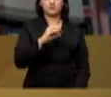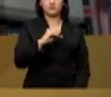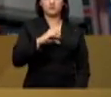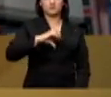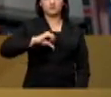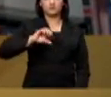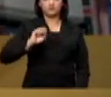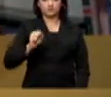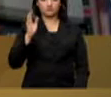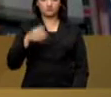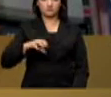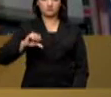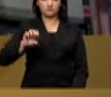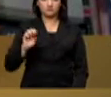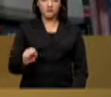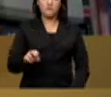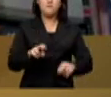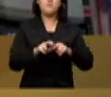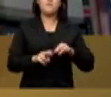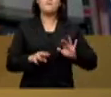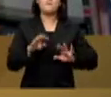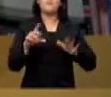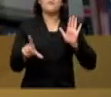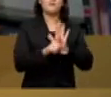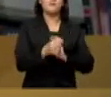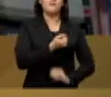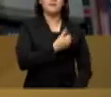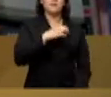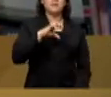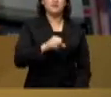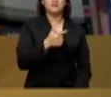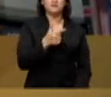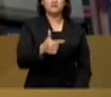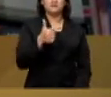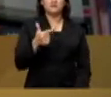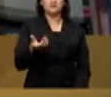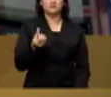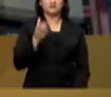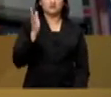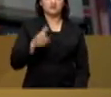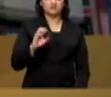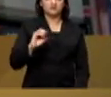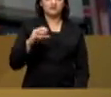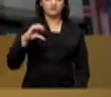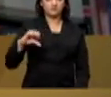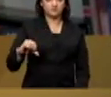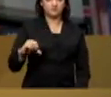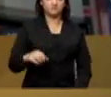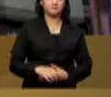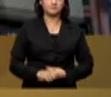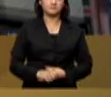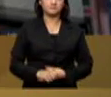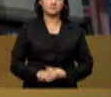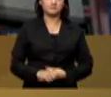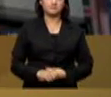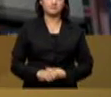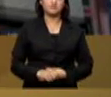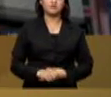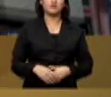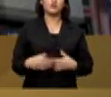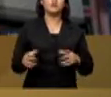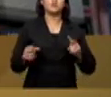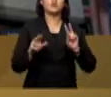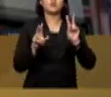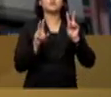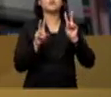7.098/98, com redação dada pela Lei número 9.226/09. Já em relação à expressão,